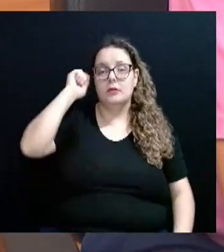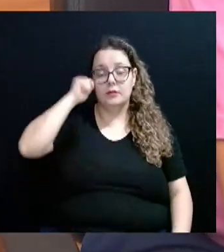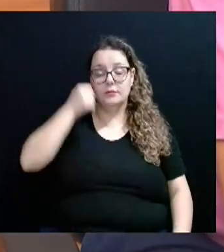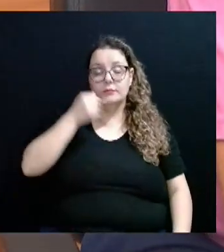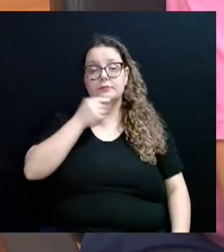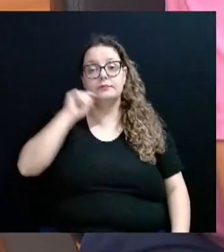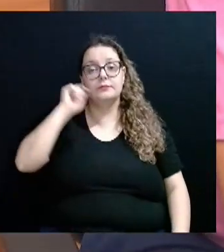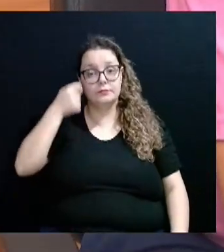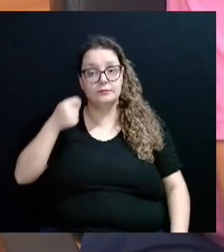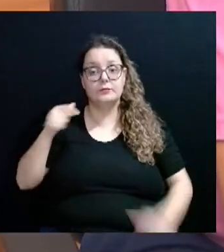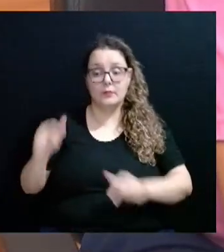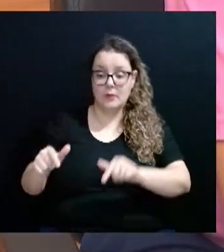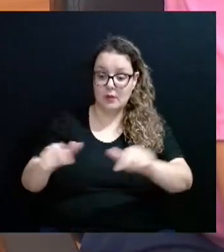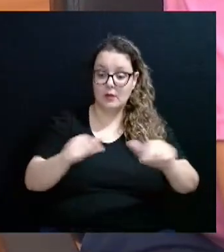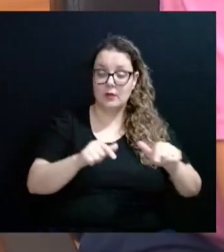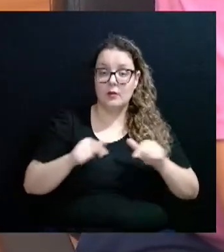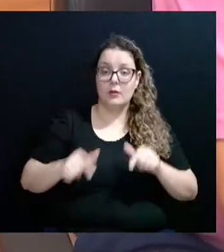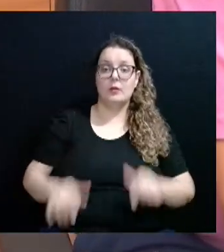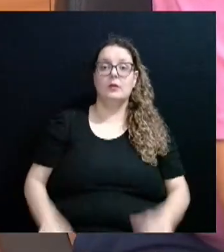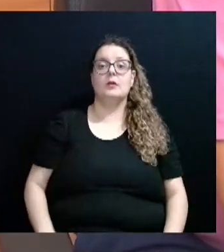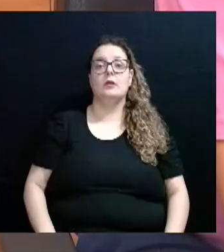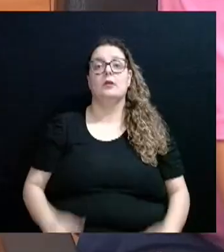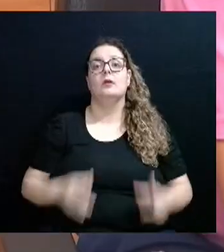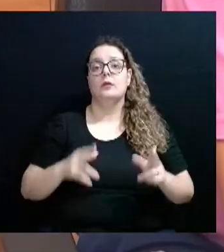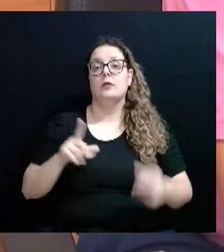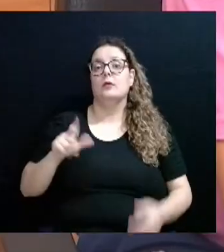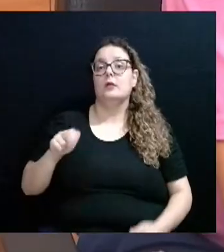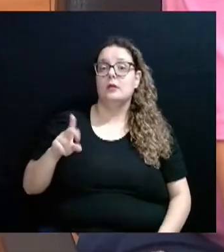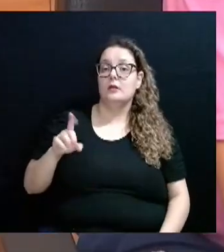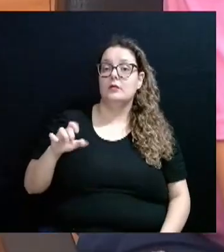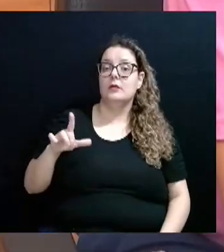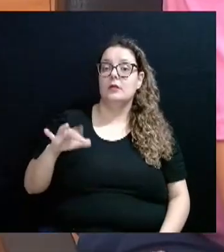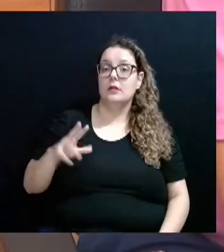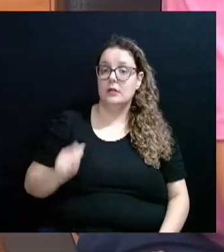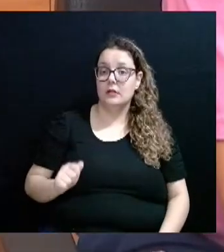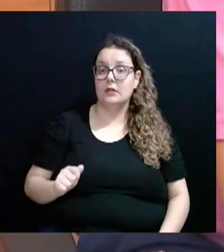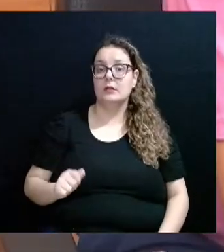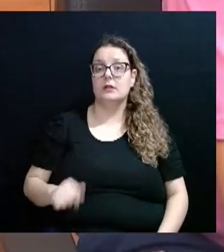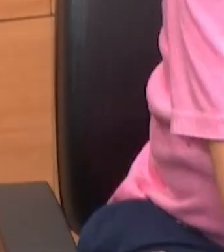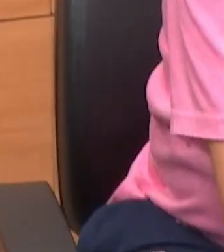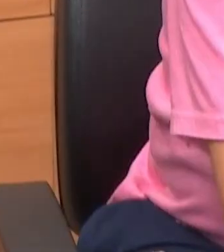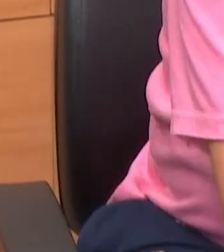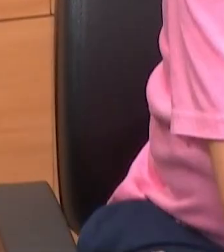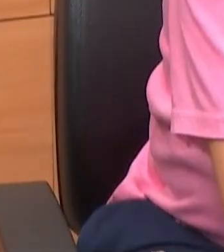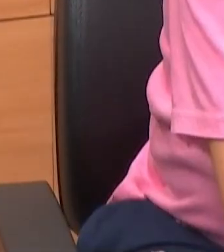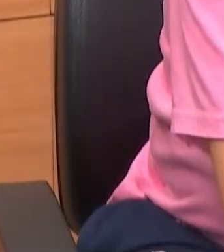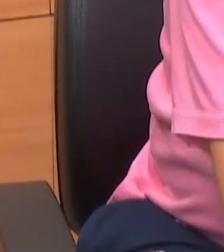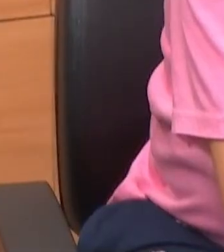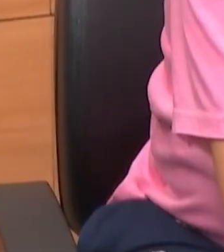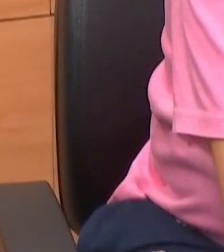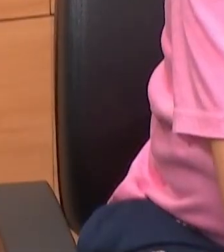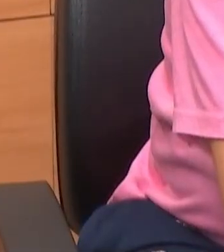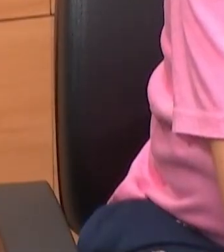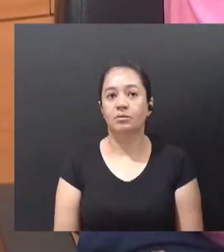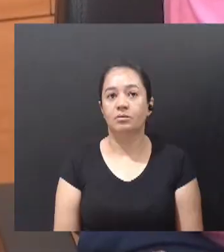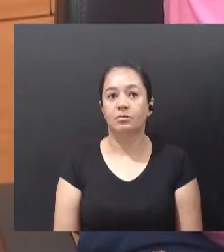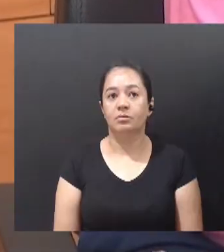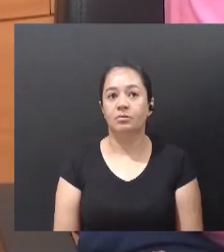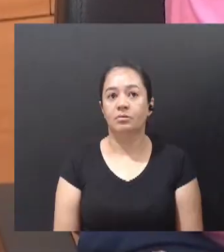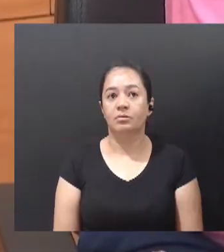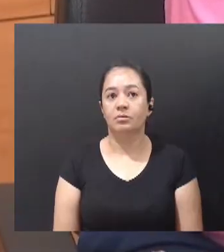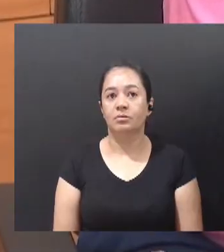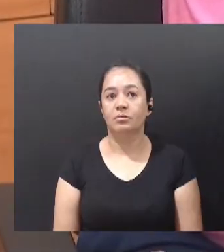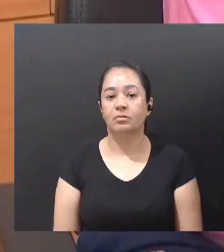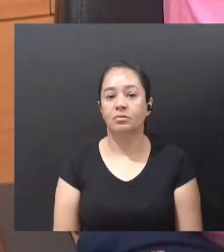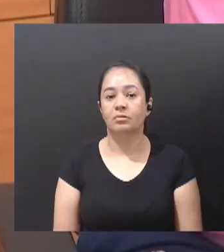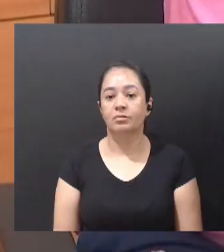territórios, como Laudelina de Campos Melo, também citado pelo Renato. como é Campinas. Então, a gente vai fazer o